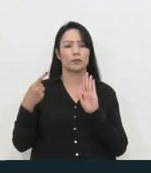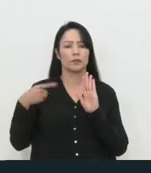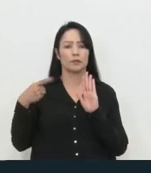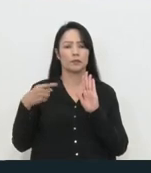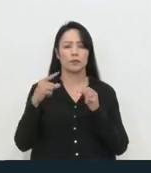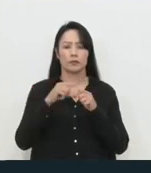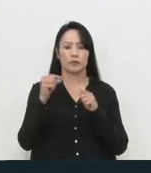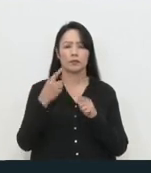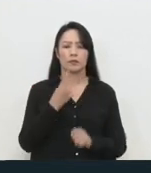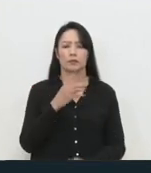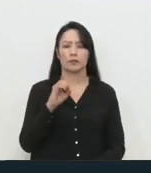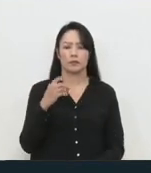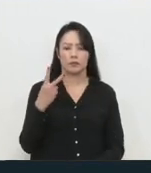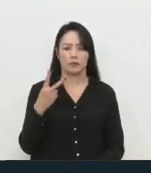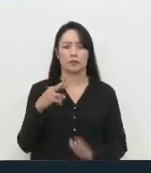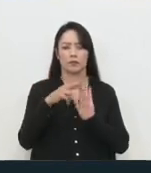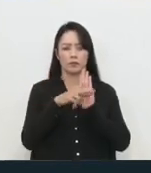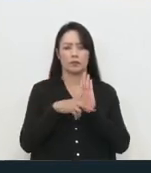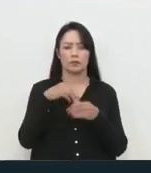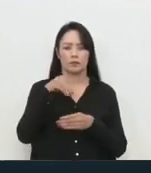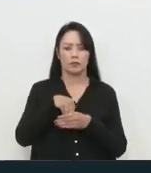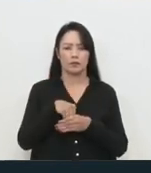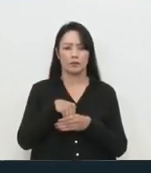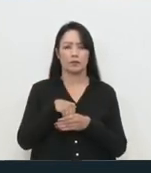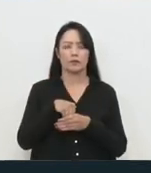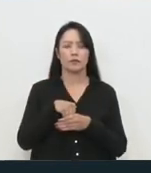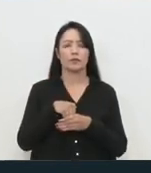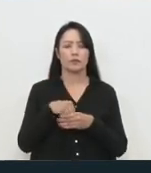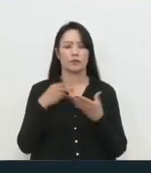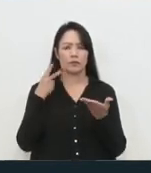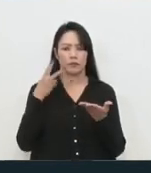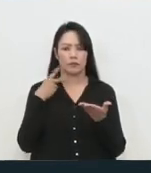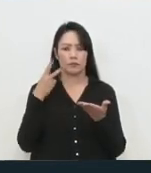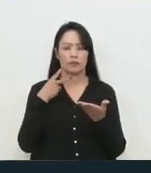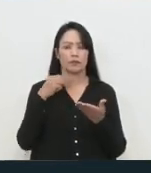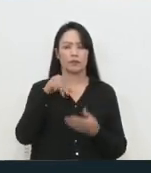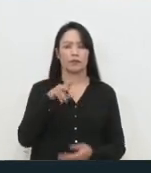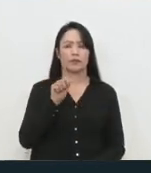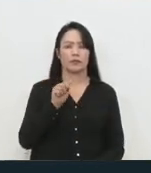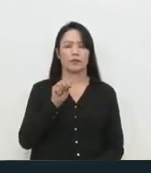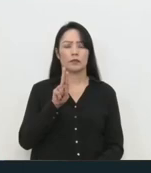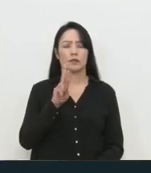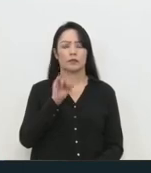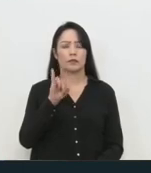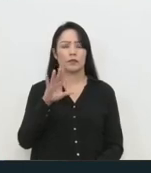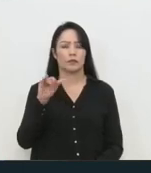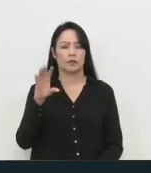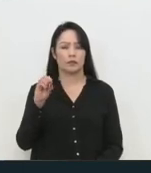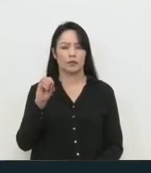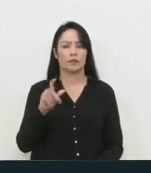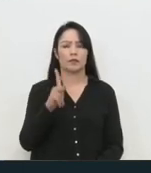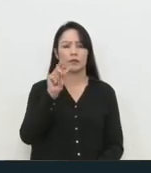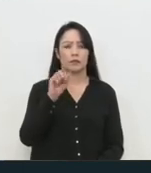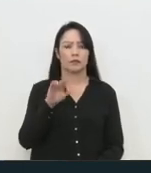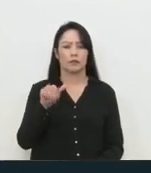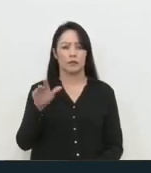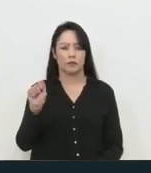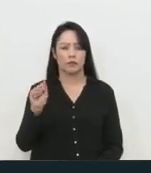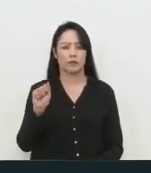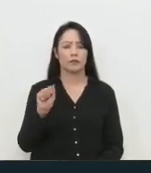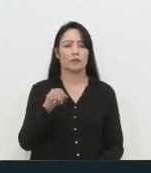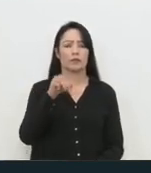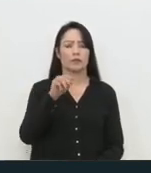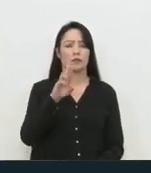102 do Regimento Interno os vereadores Maurício brinquinho PT Carina soltou e Romildo Santos PSD